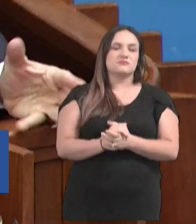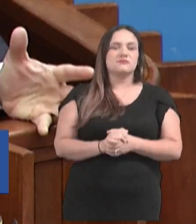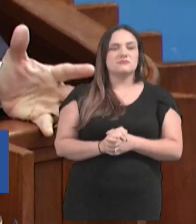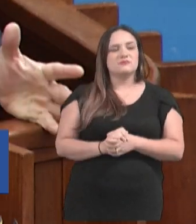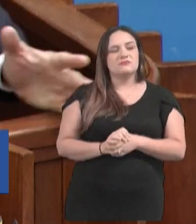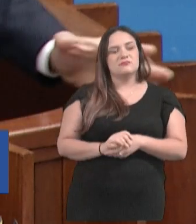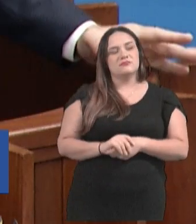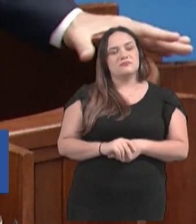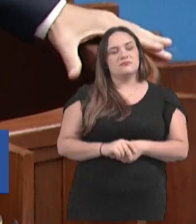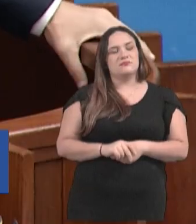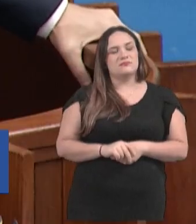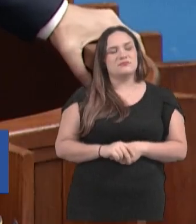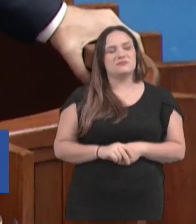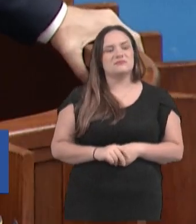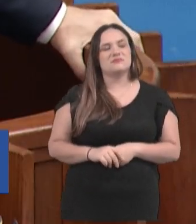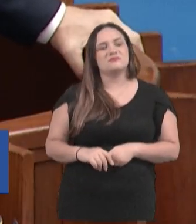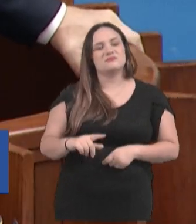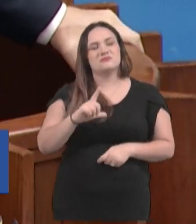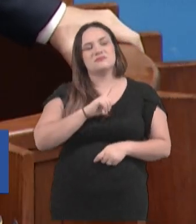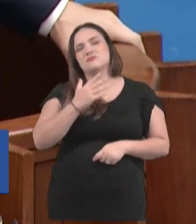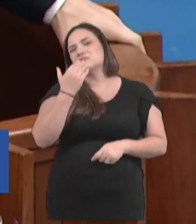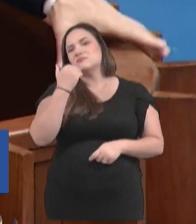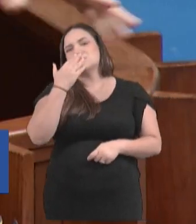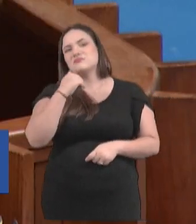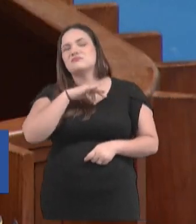alimentação bastante